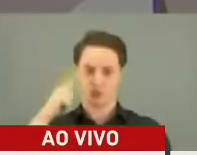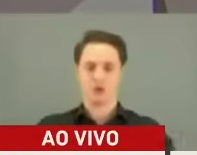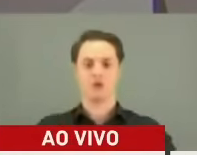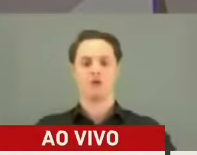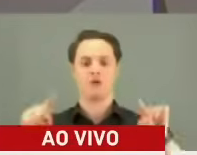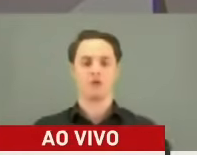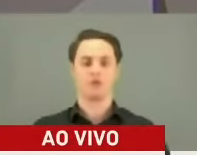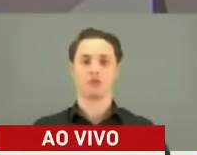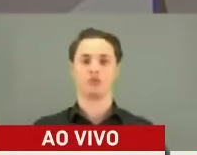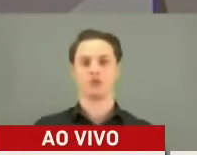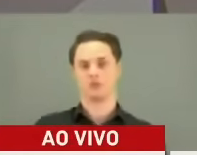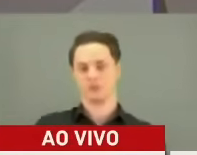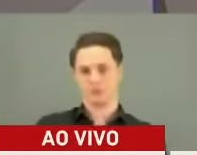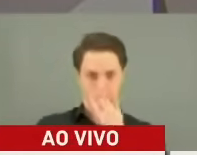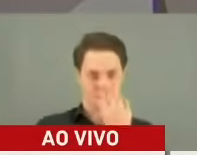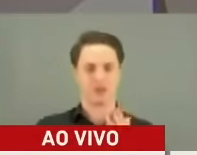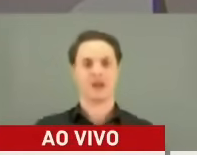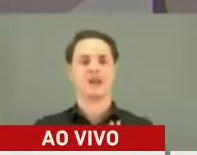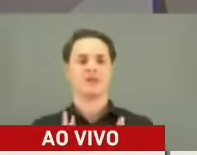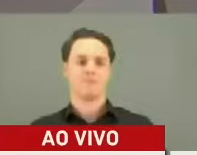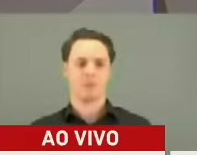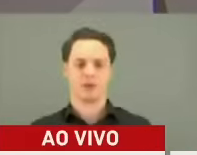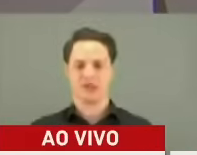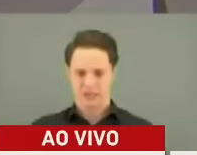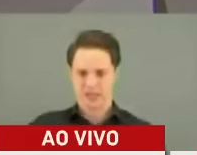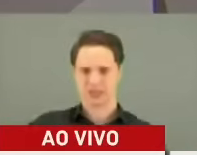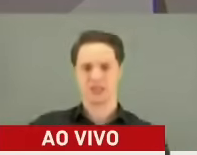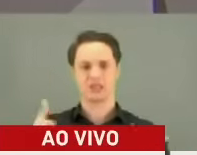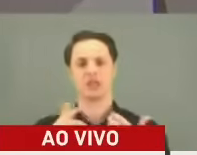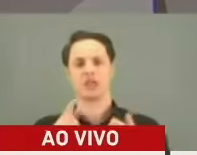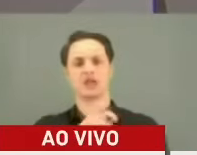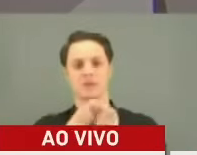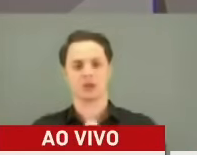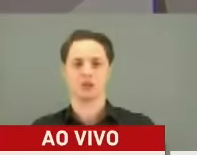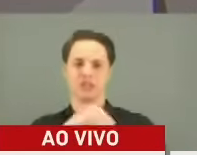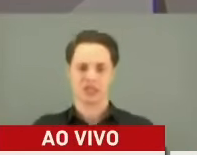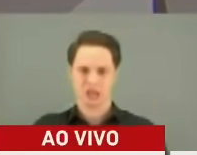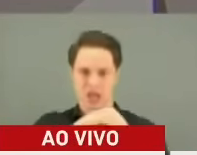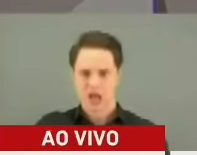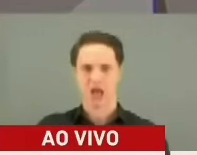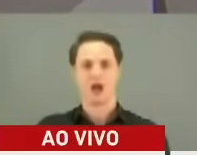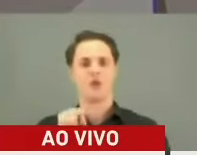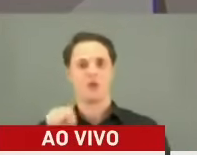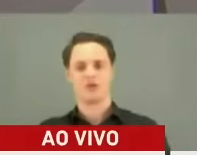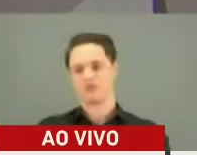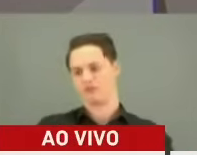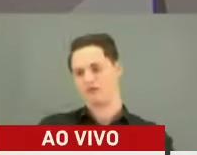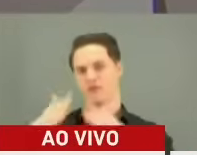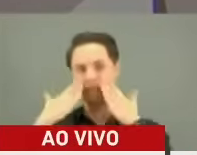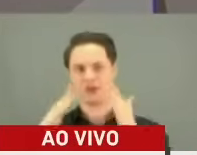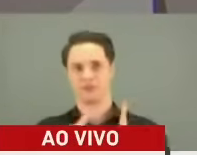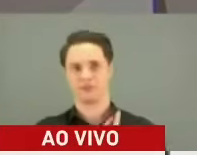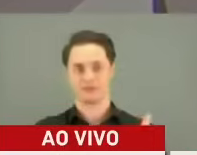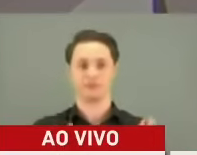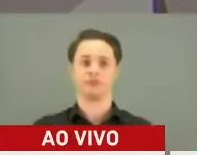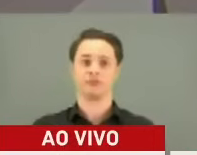funcionários da limpeza urbana que Sim. queriam reajuste de salário e iam passar na frente do palácio.